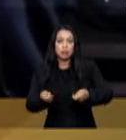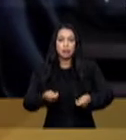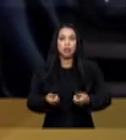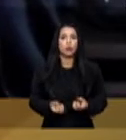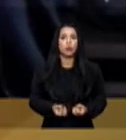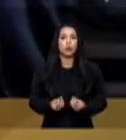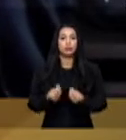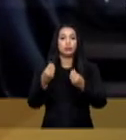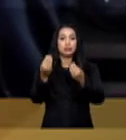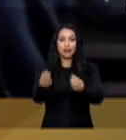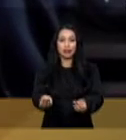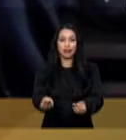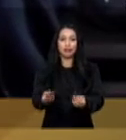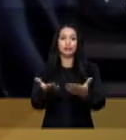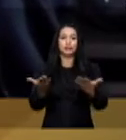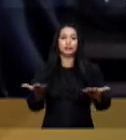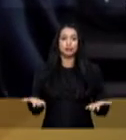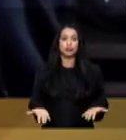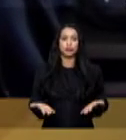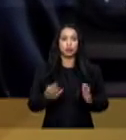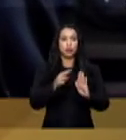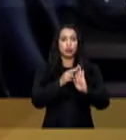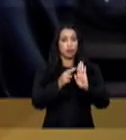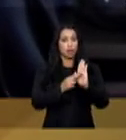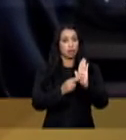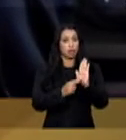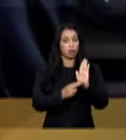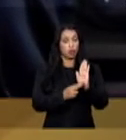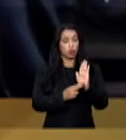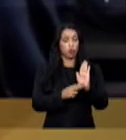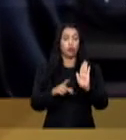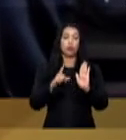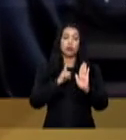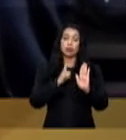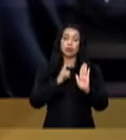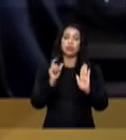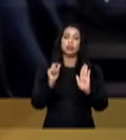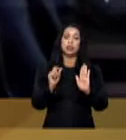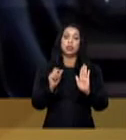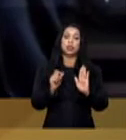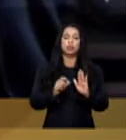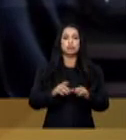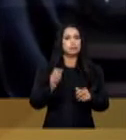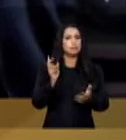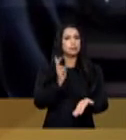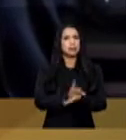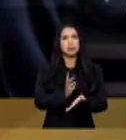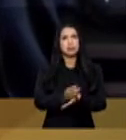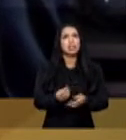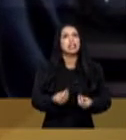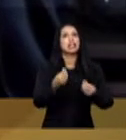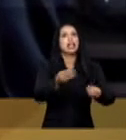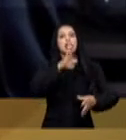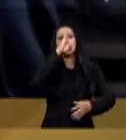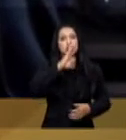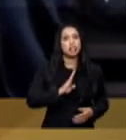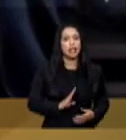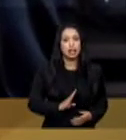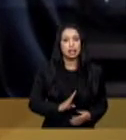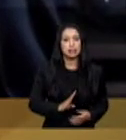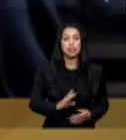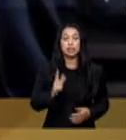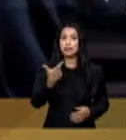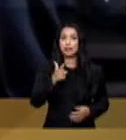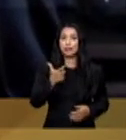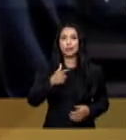que prolixa é a norma e não este orador, drogas, ainda que gratuitamente, sem autorização ou